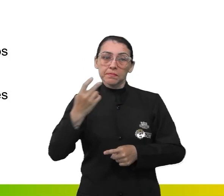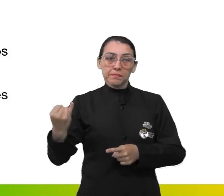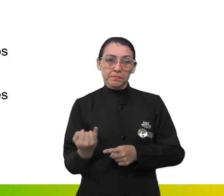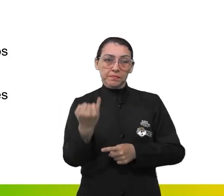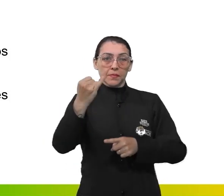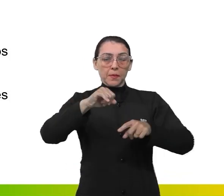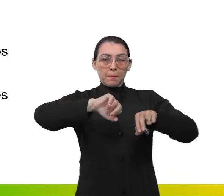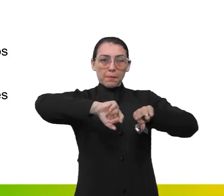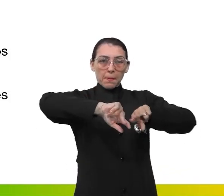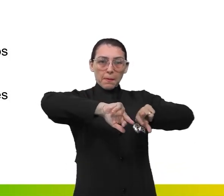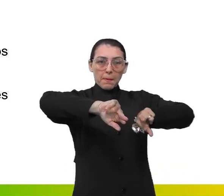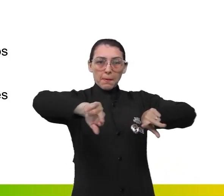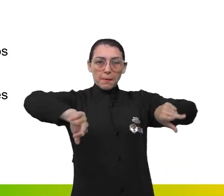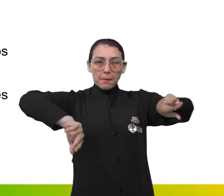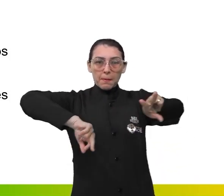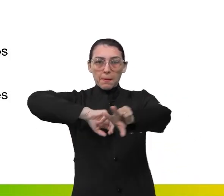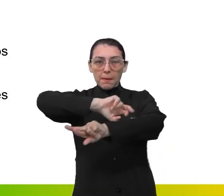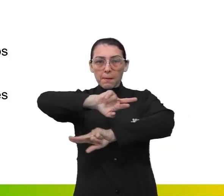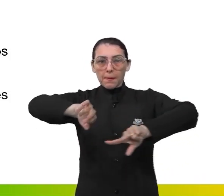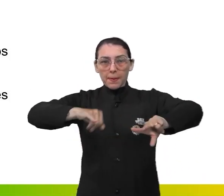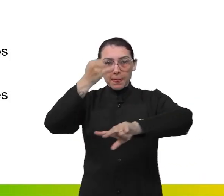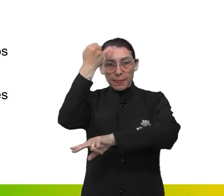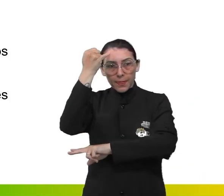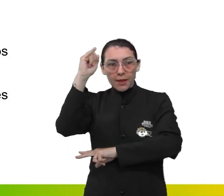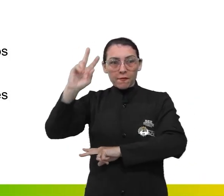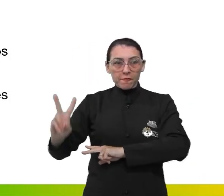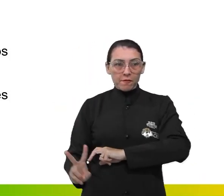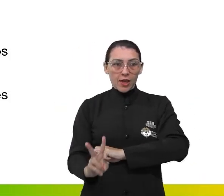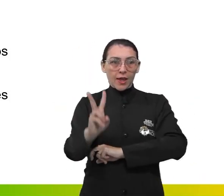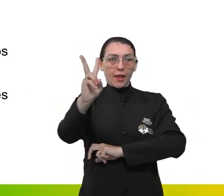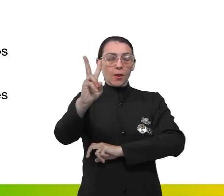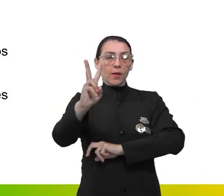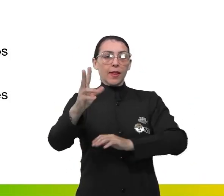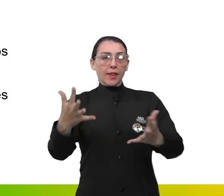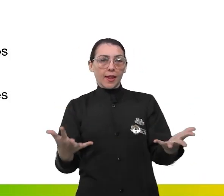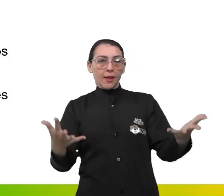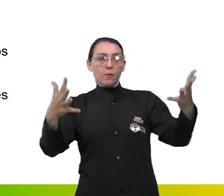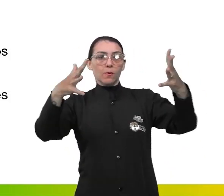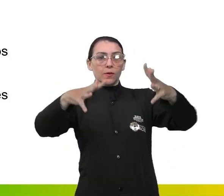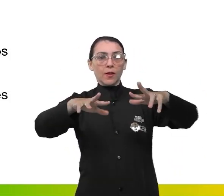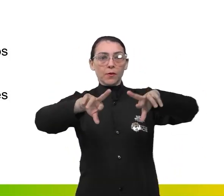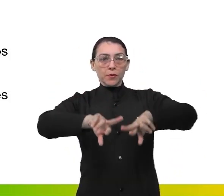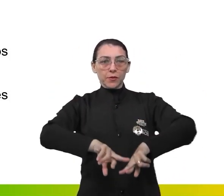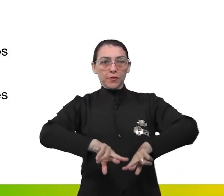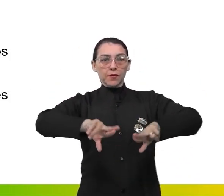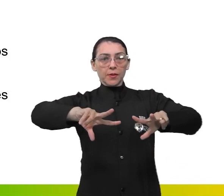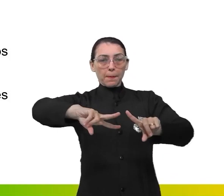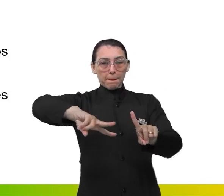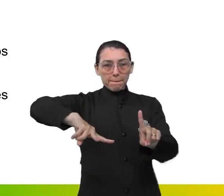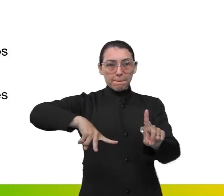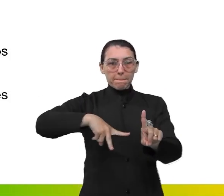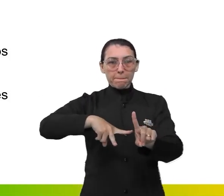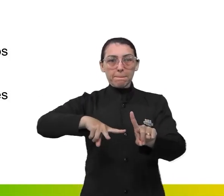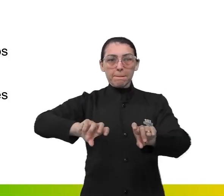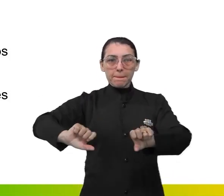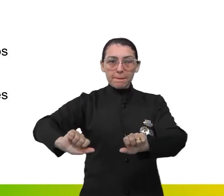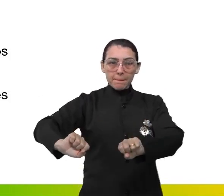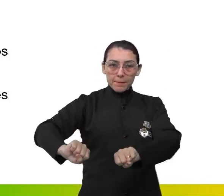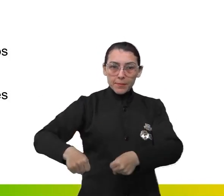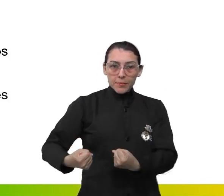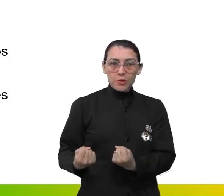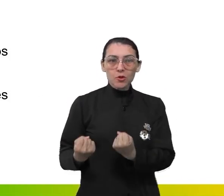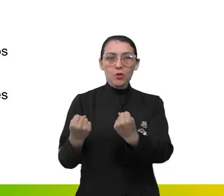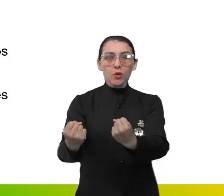Reconhecimento da importância da pluralidade de ideias, valores, promovendo a inclusão